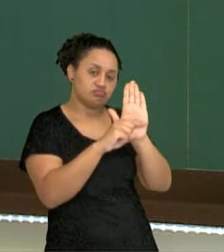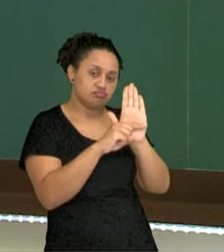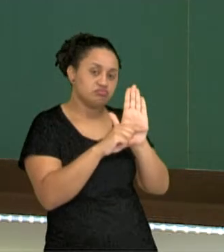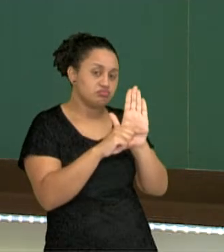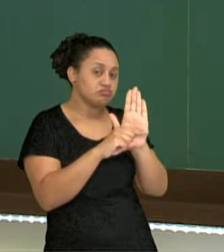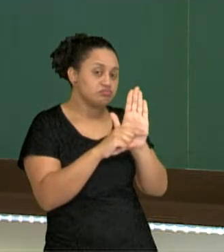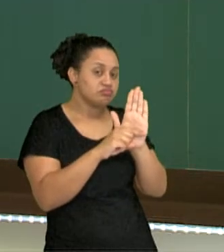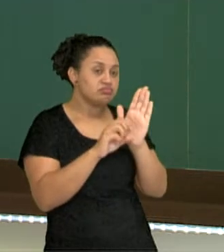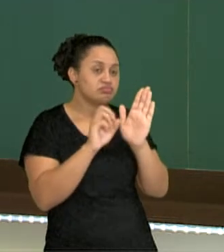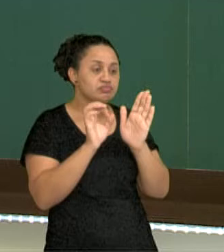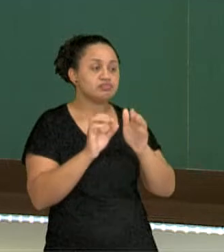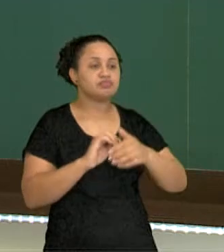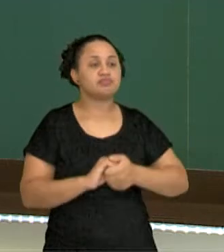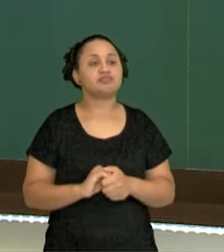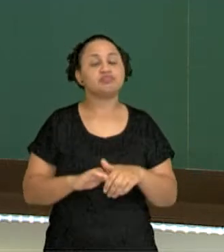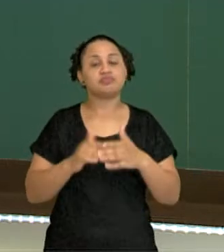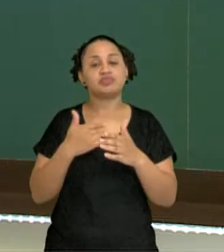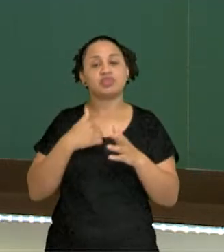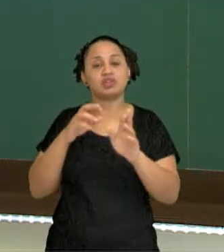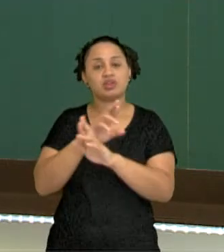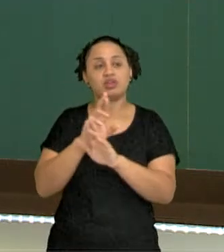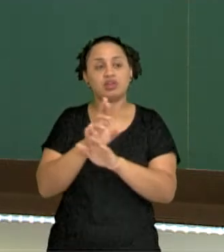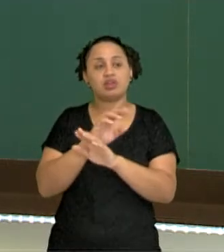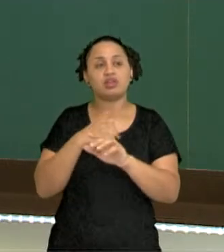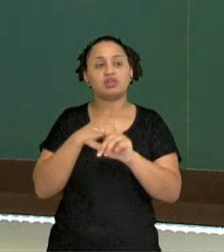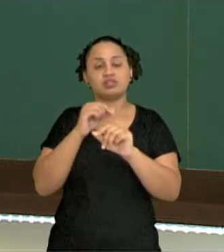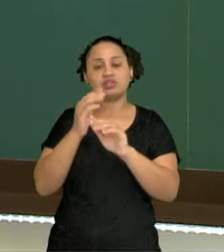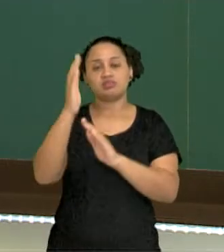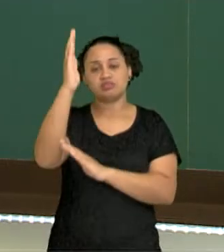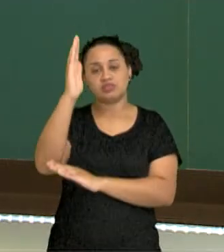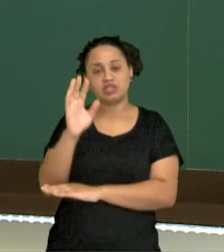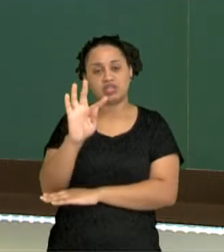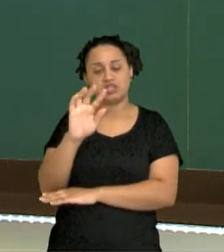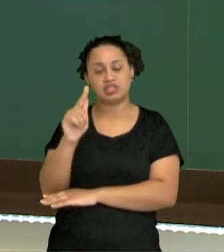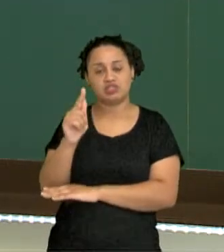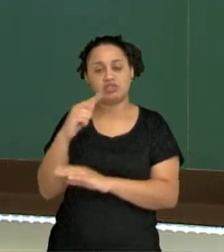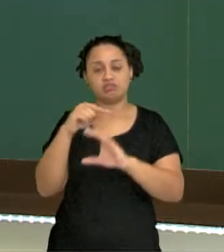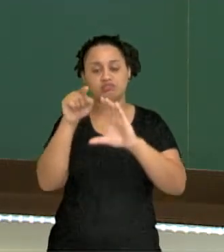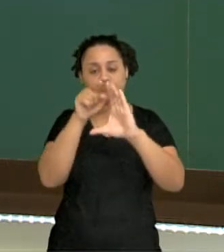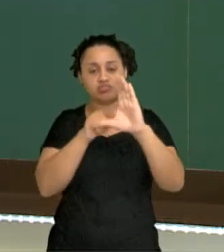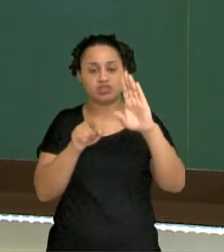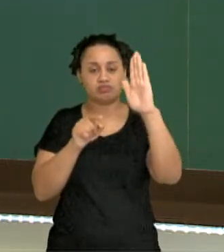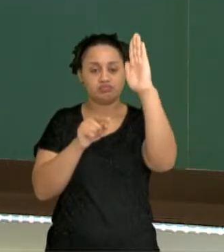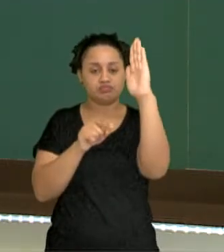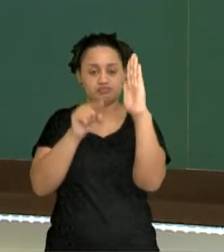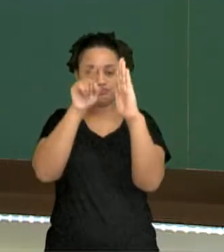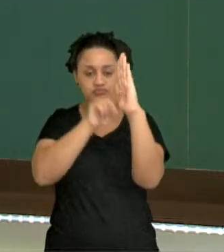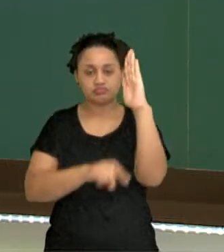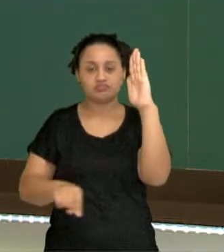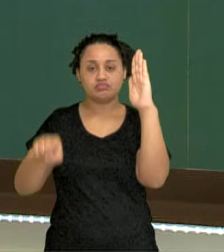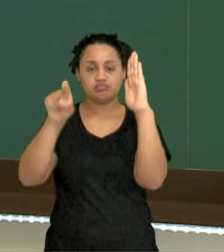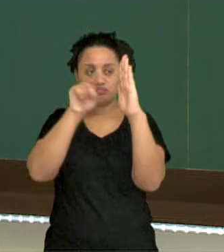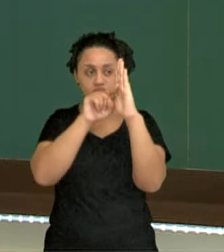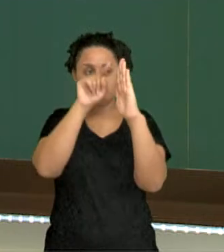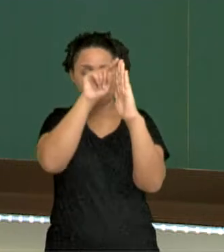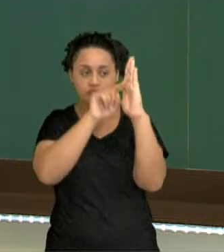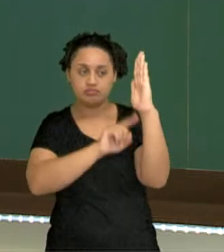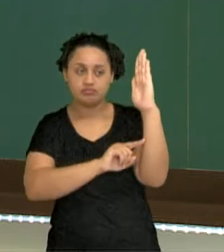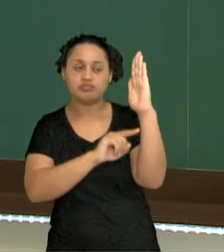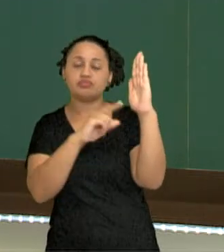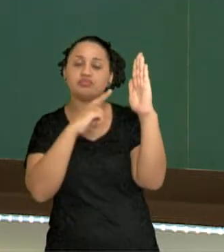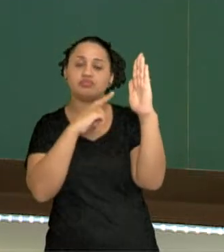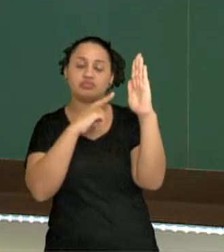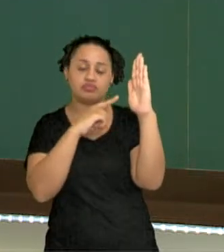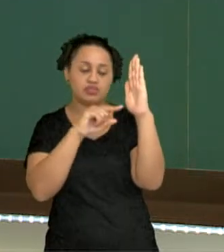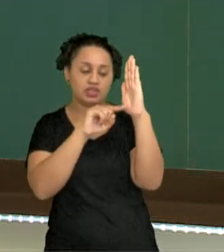cosseno negativo. Com relação à tangente, nós usamos uma reta auxiliar que é tangente à circunferência num ponto